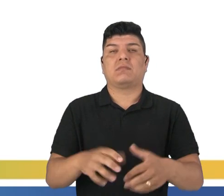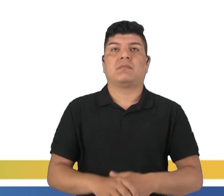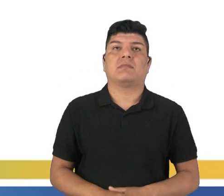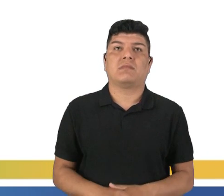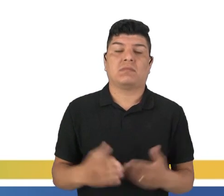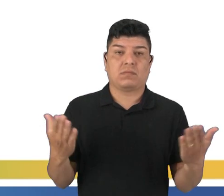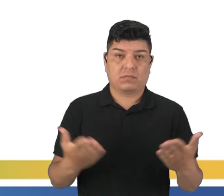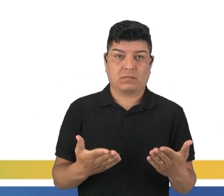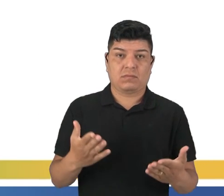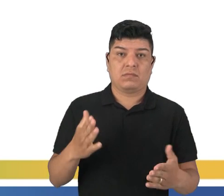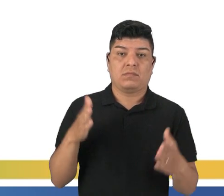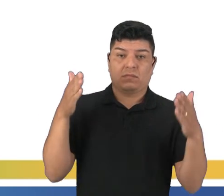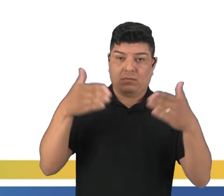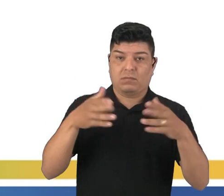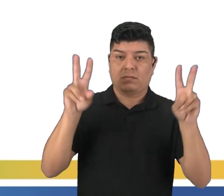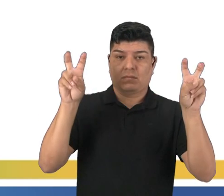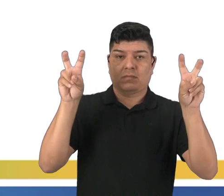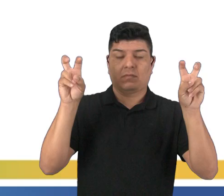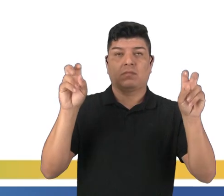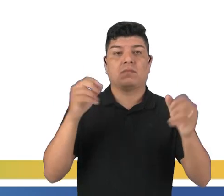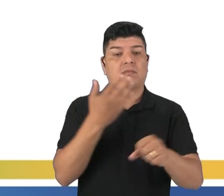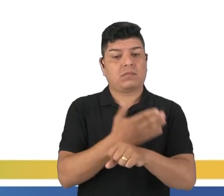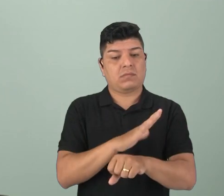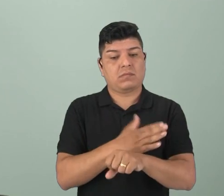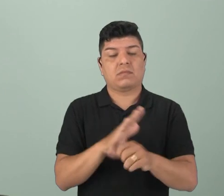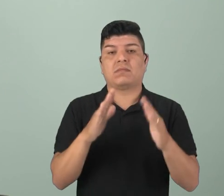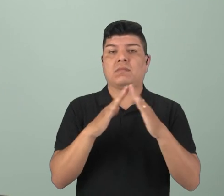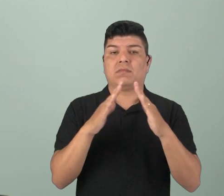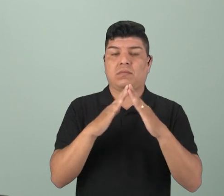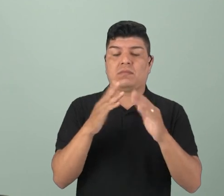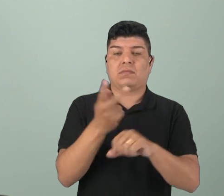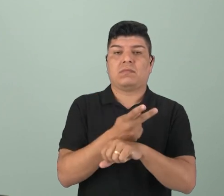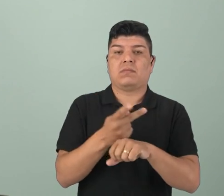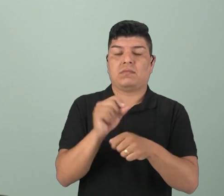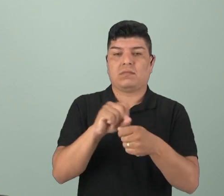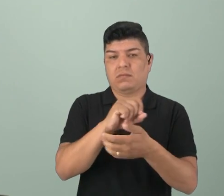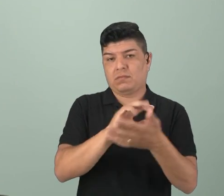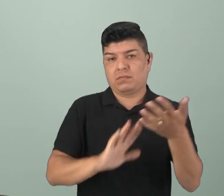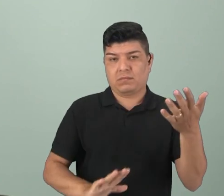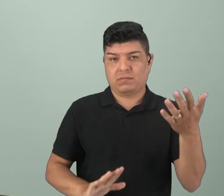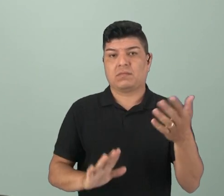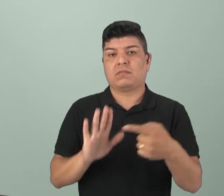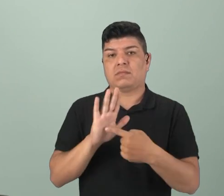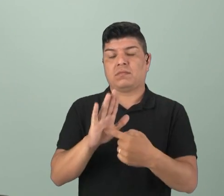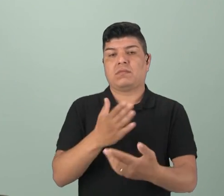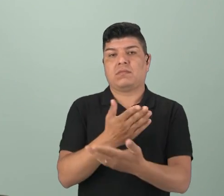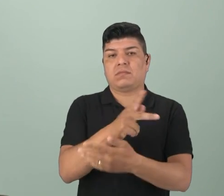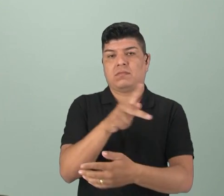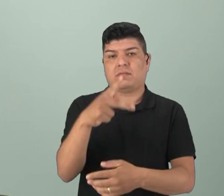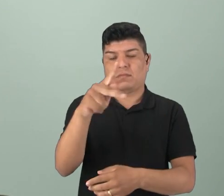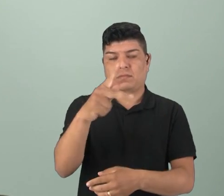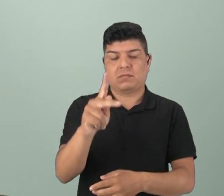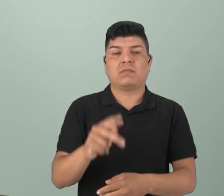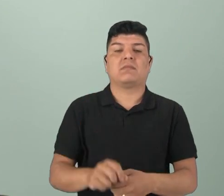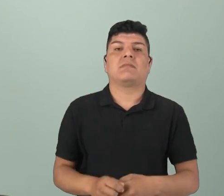Bom, agora que já abordamos o tema, treine em sua casa, procure realizar as atividades que serão propostas pelo